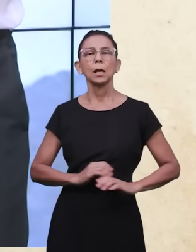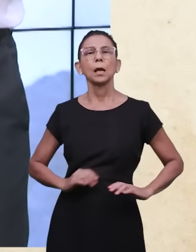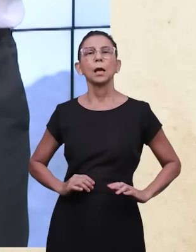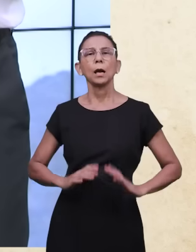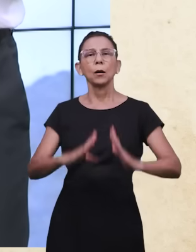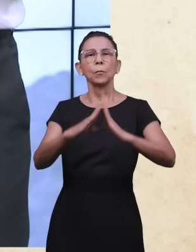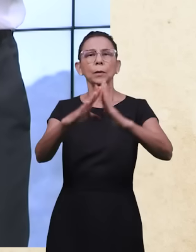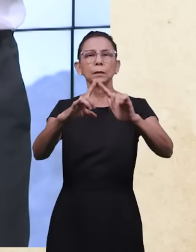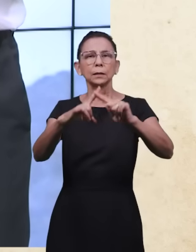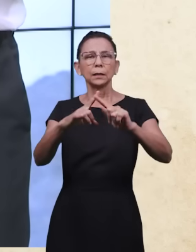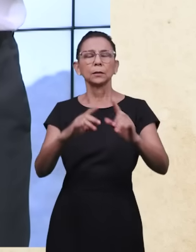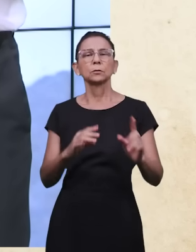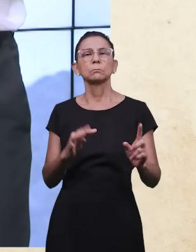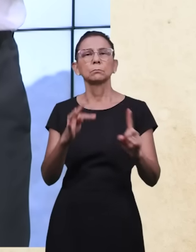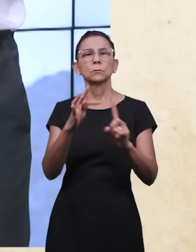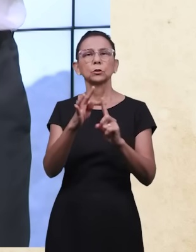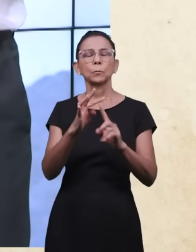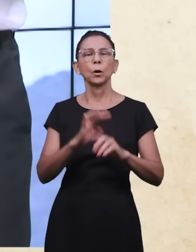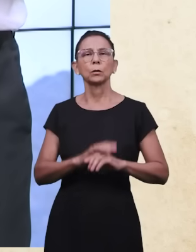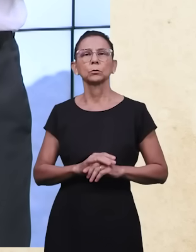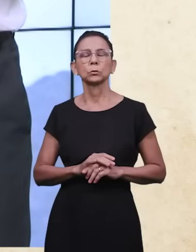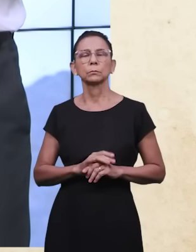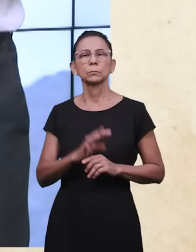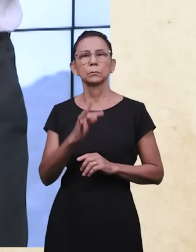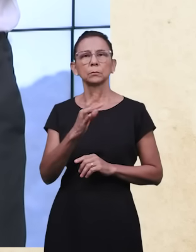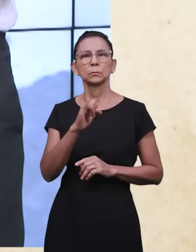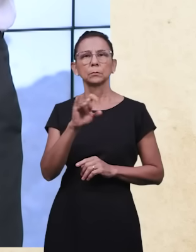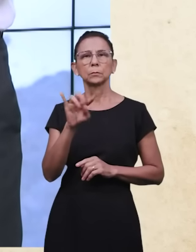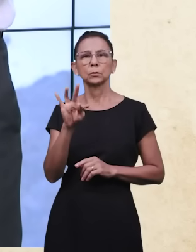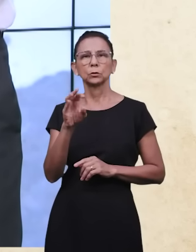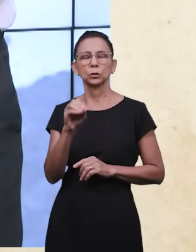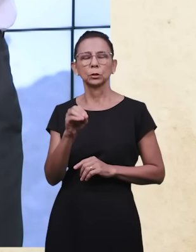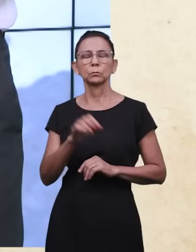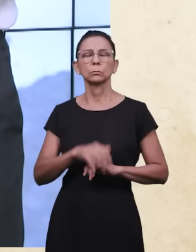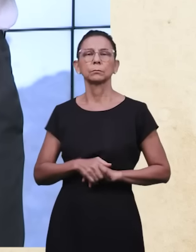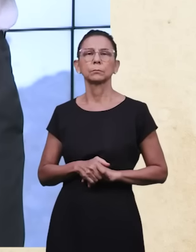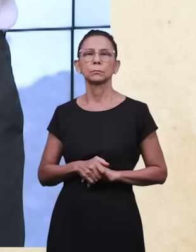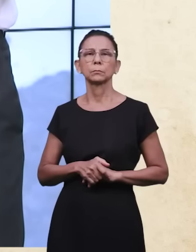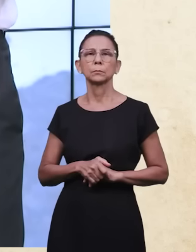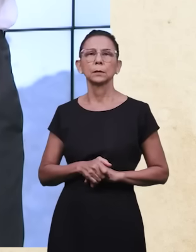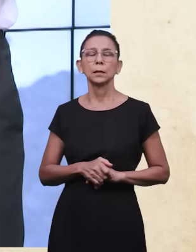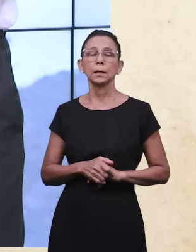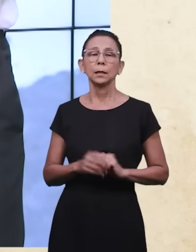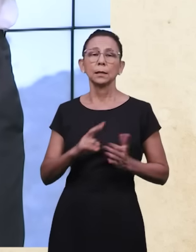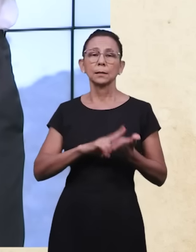universal. Porque a ansiedade, ela é universal. Todos têm,